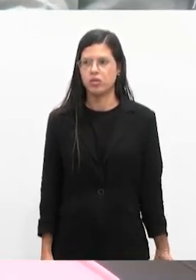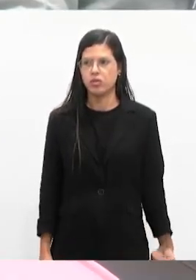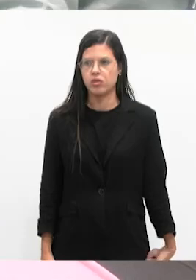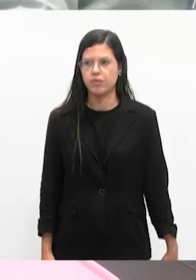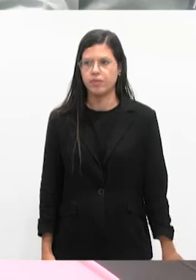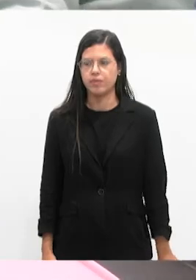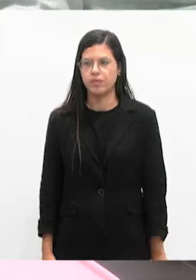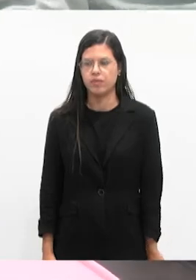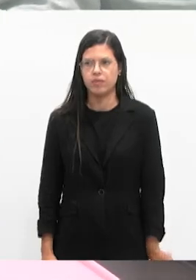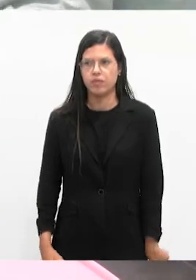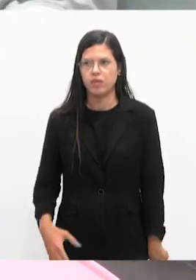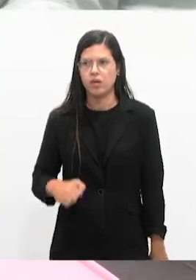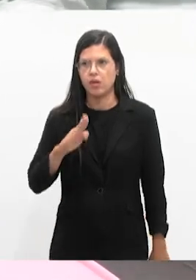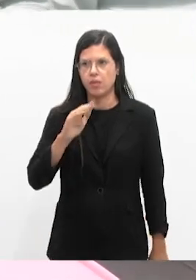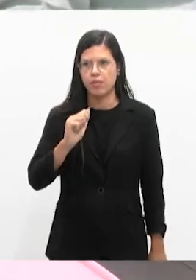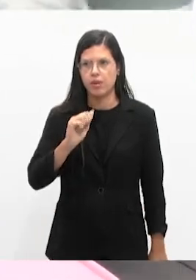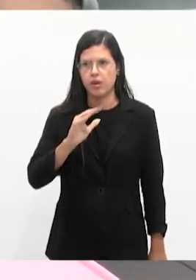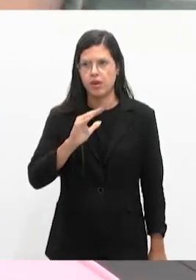Rodrigo Bacelar,